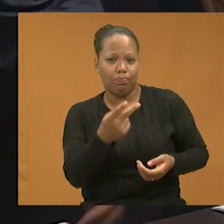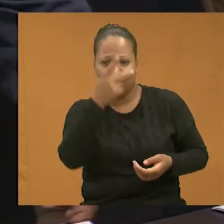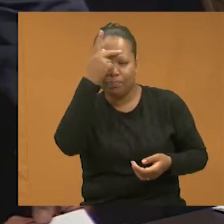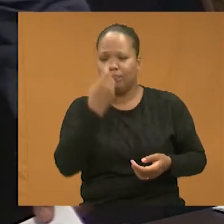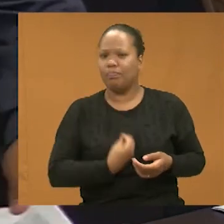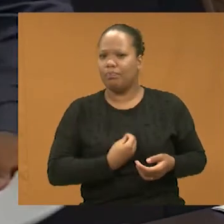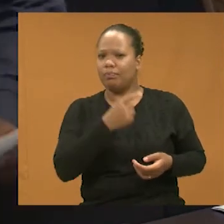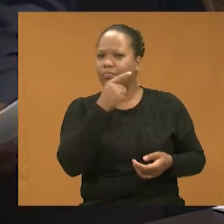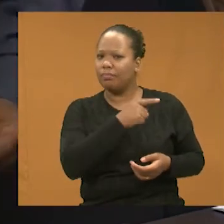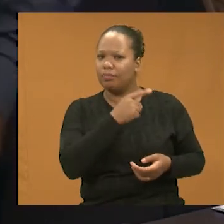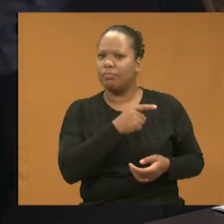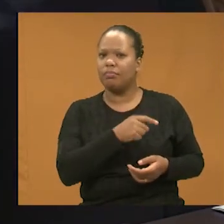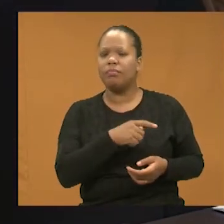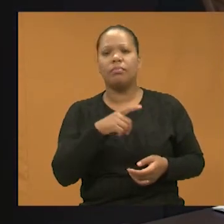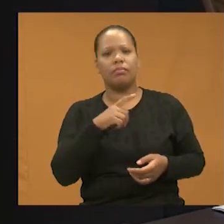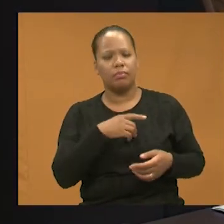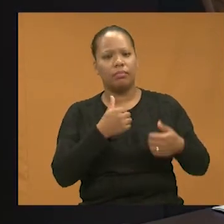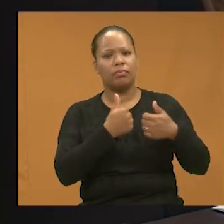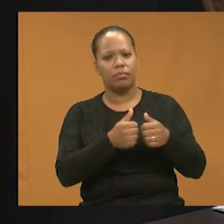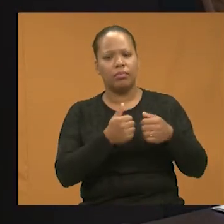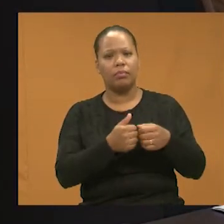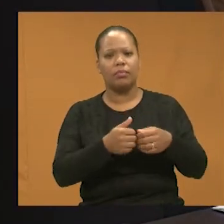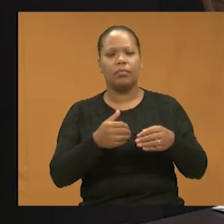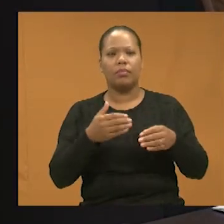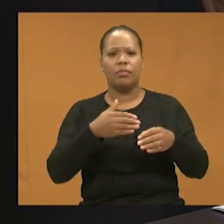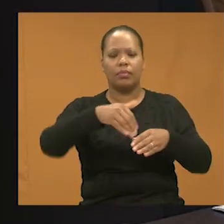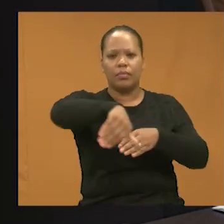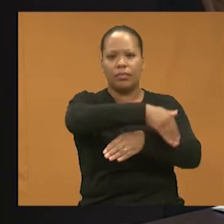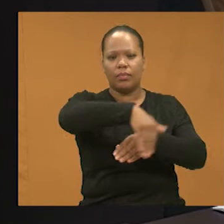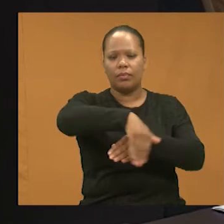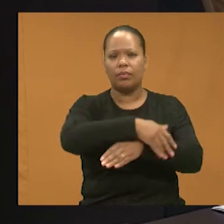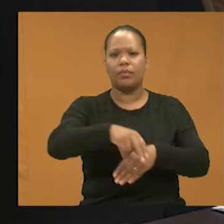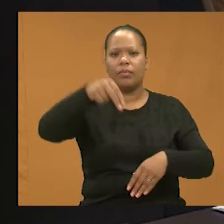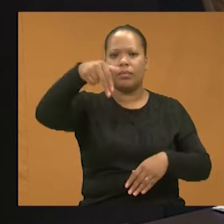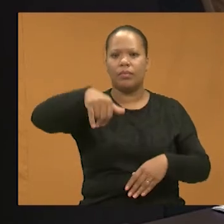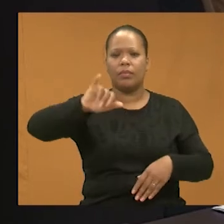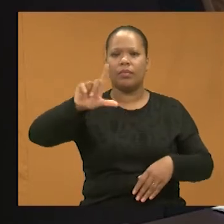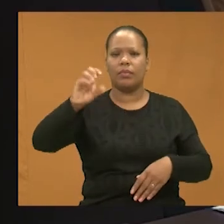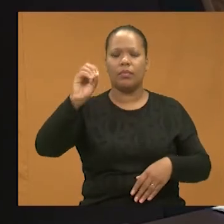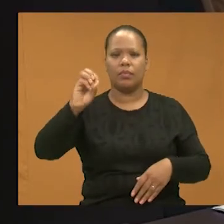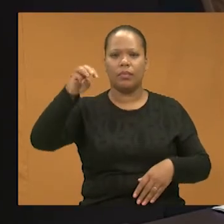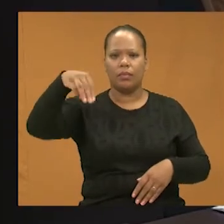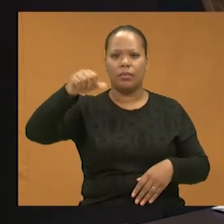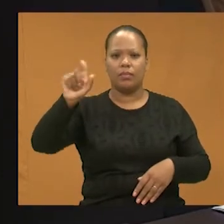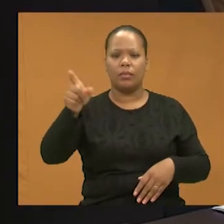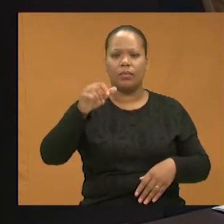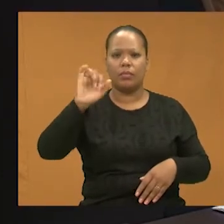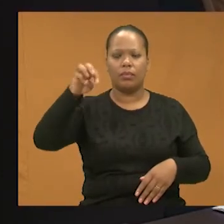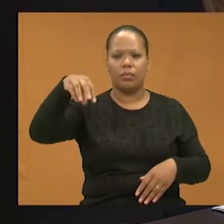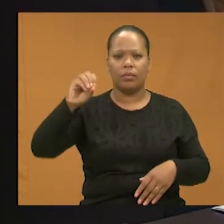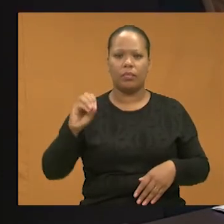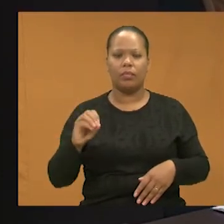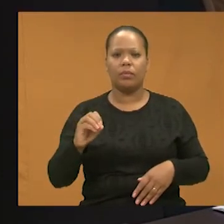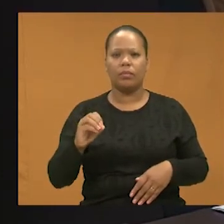ali. E nós temos o ônibus que passa na rodovia Nilo Máximo. Então, a gente sabe que quando é a implantação de uma linha,